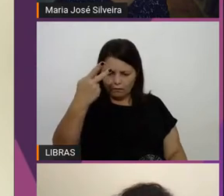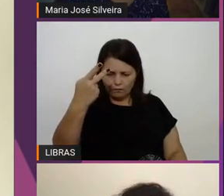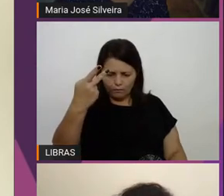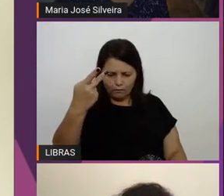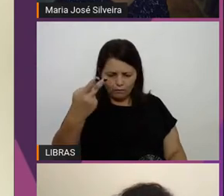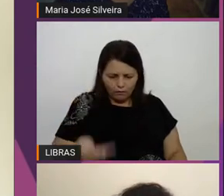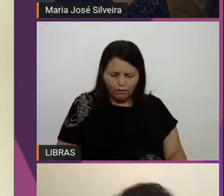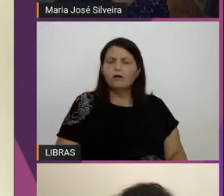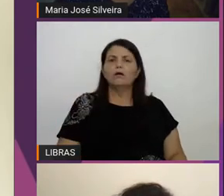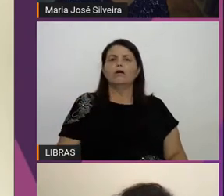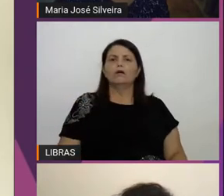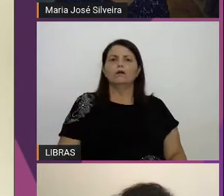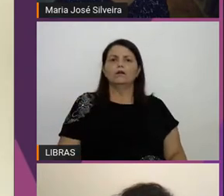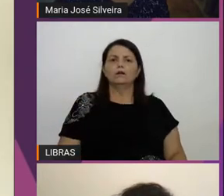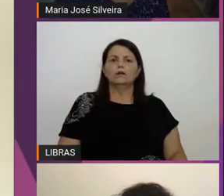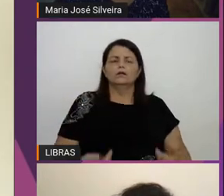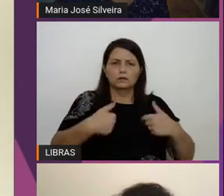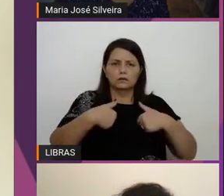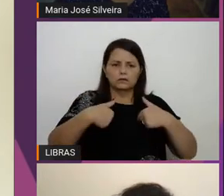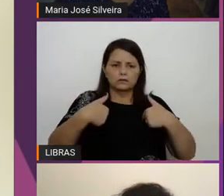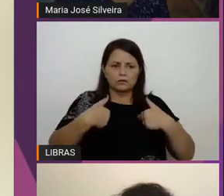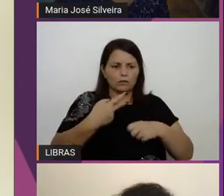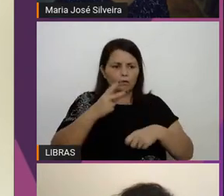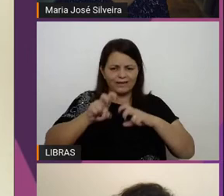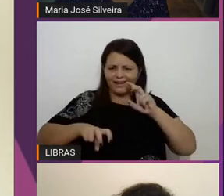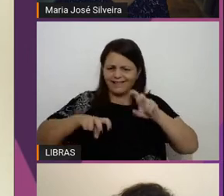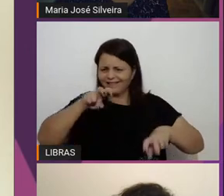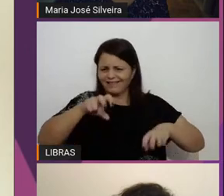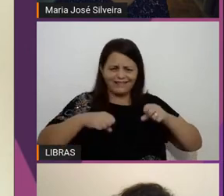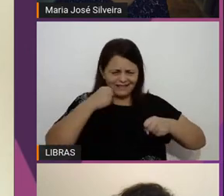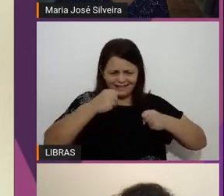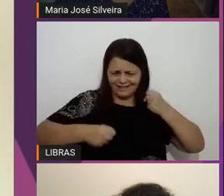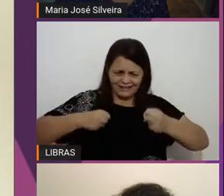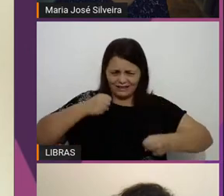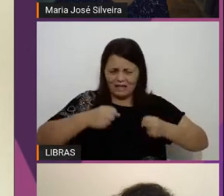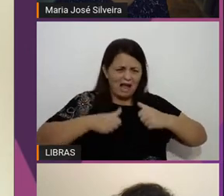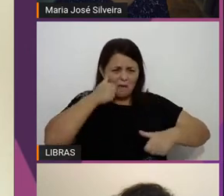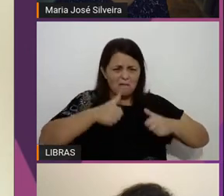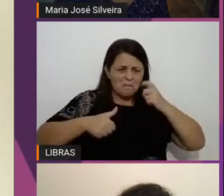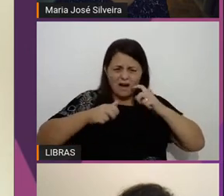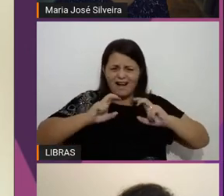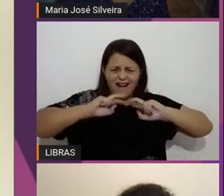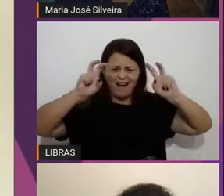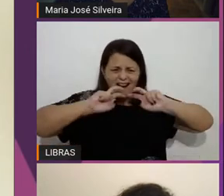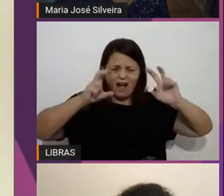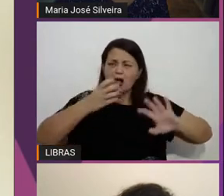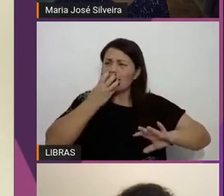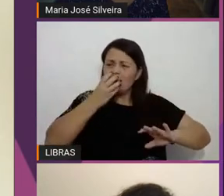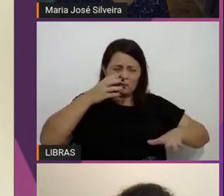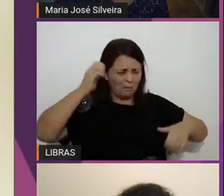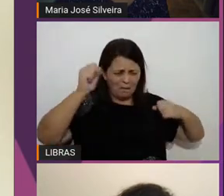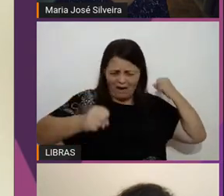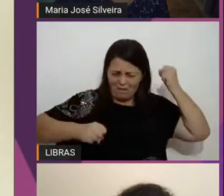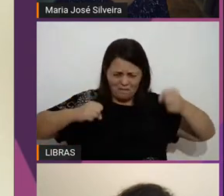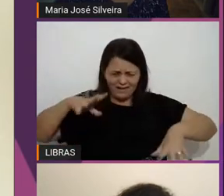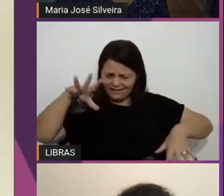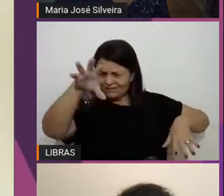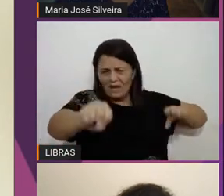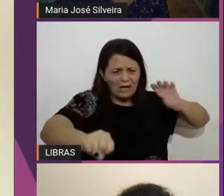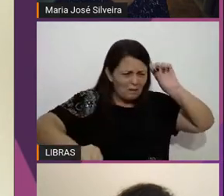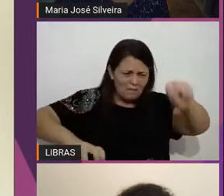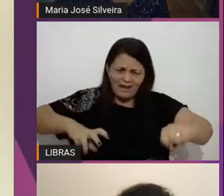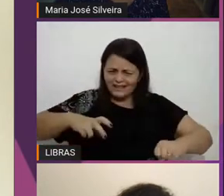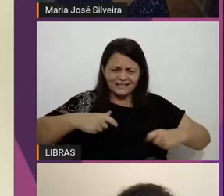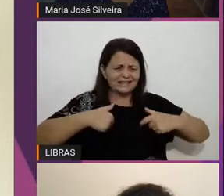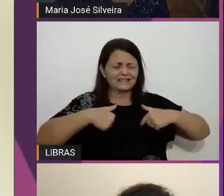corpo Só marquei não presta eu continuo correndo dos geeks e da mãe vindo atrás esse cachorros na rua latim ela me pega no dia da corrida